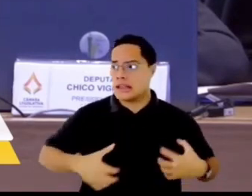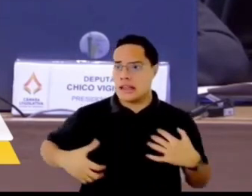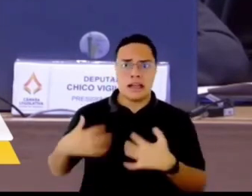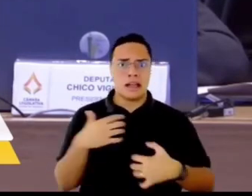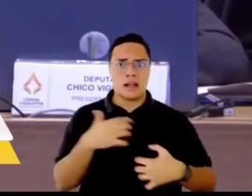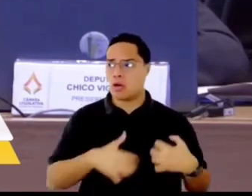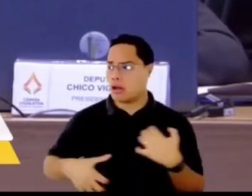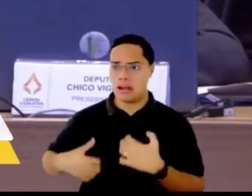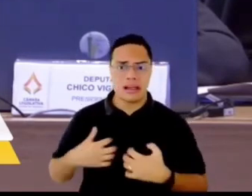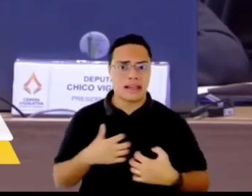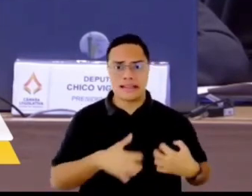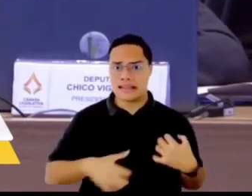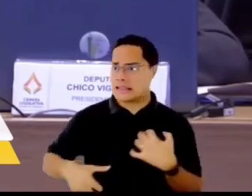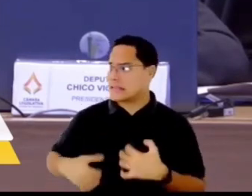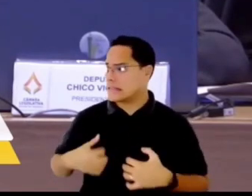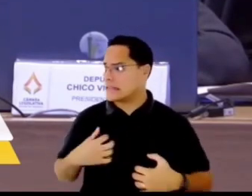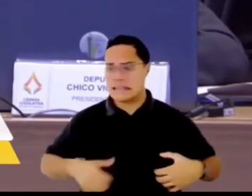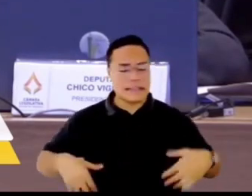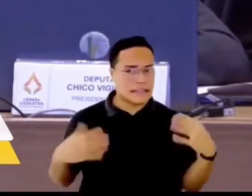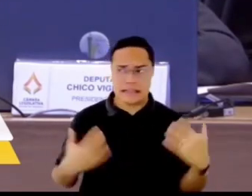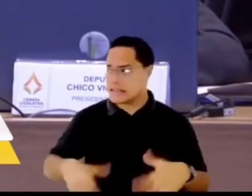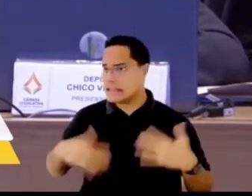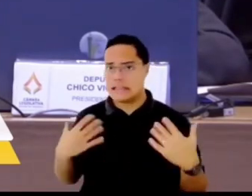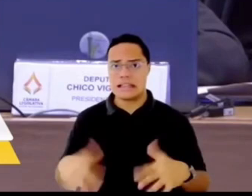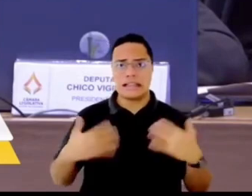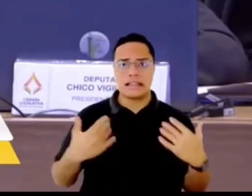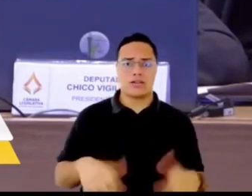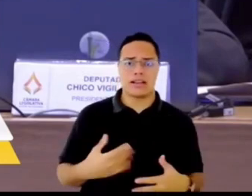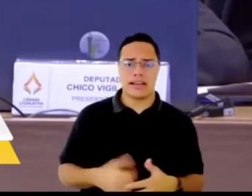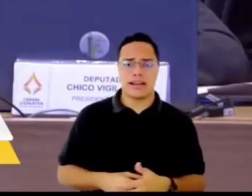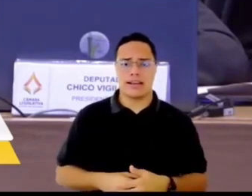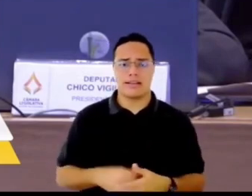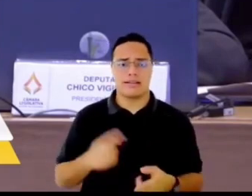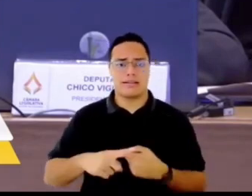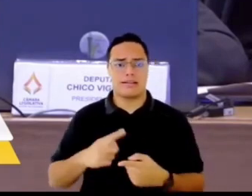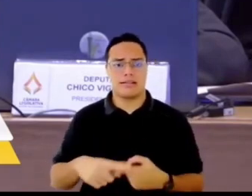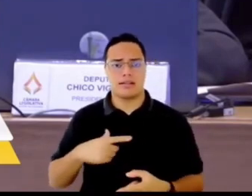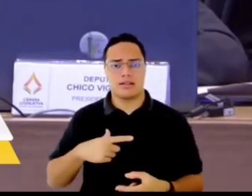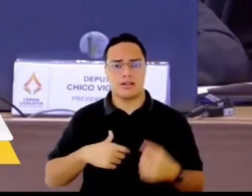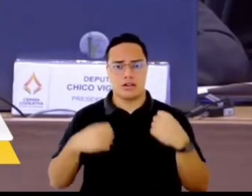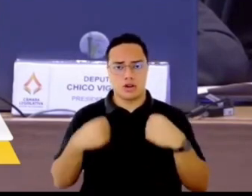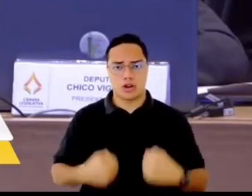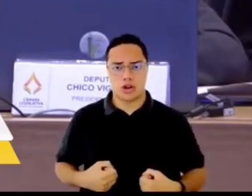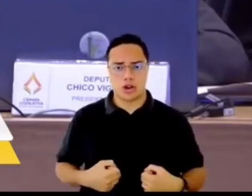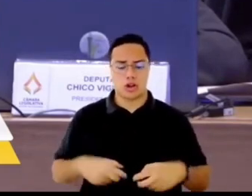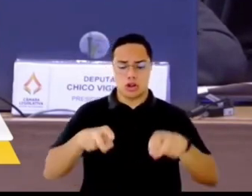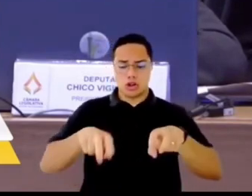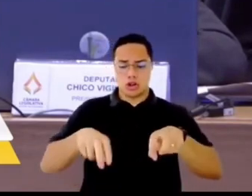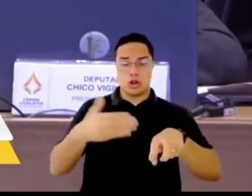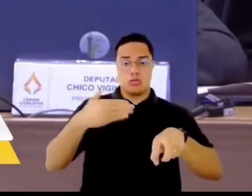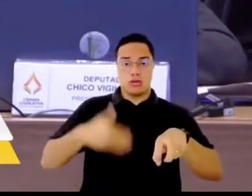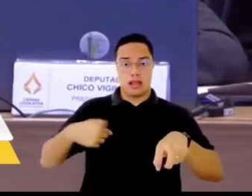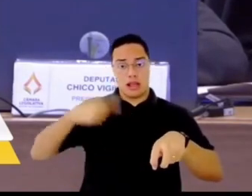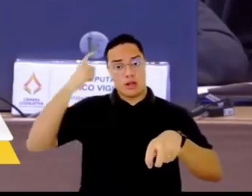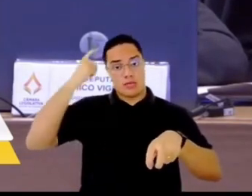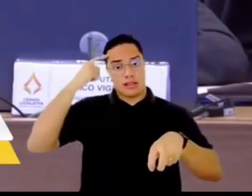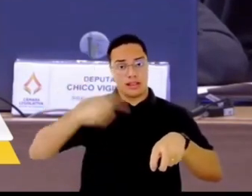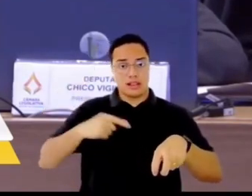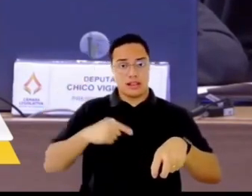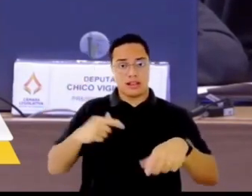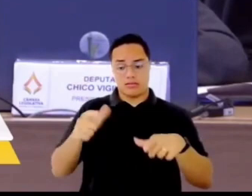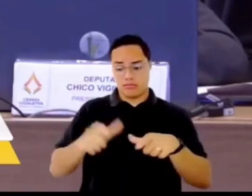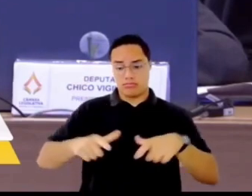entrei em desespero, porque ainda tinha uma mochila no banco traseiro, que eu imaginei que tivesse nela mais artefatos. Depois certamente que eu descobri, era um artefato para